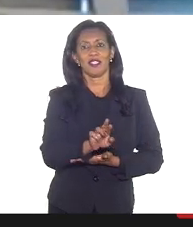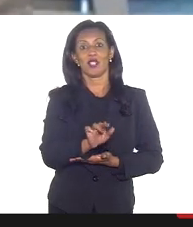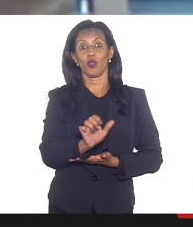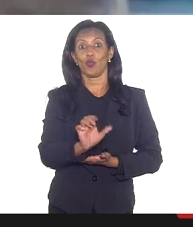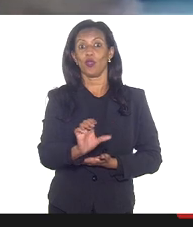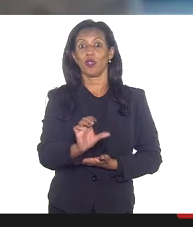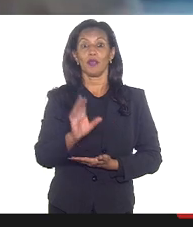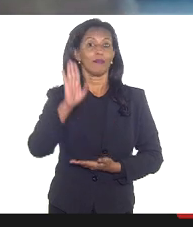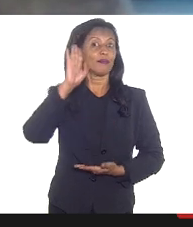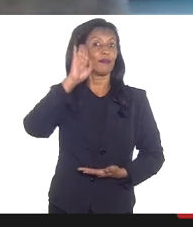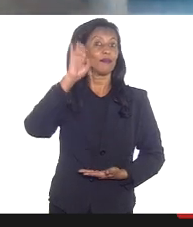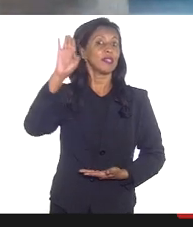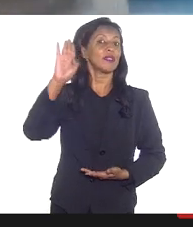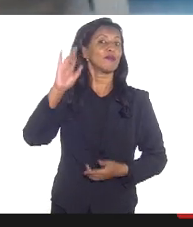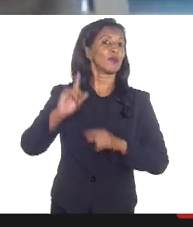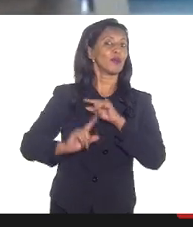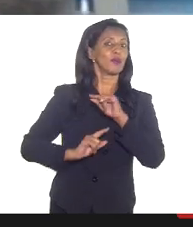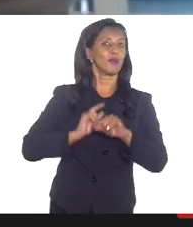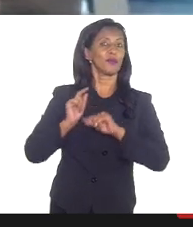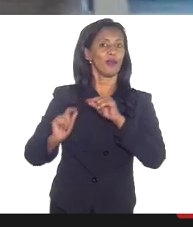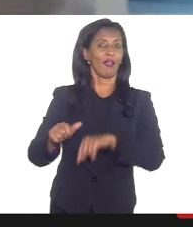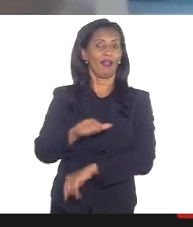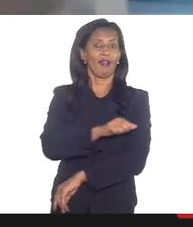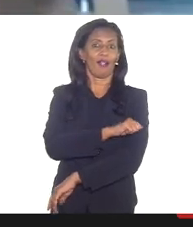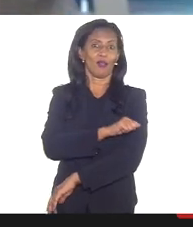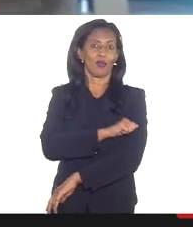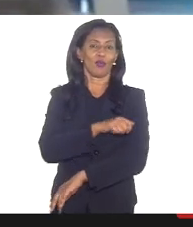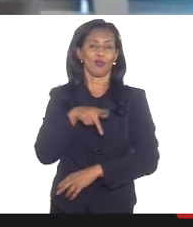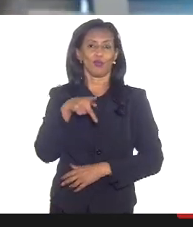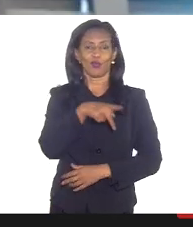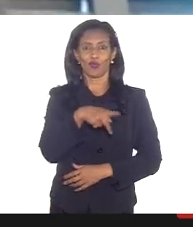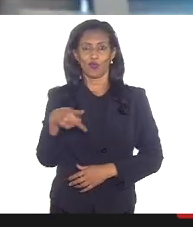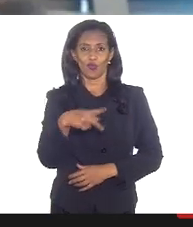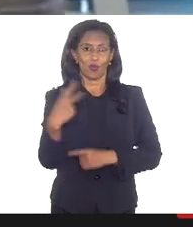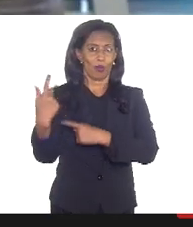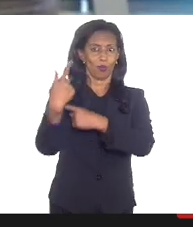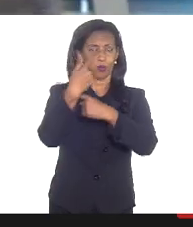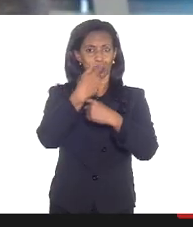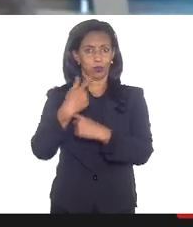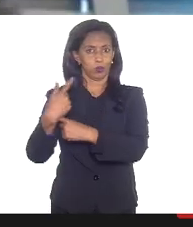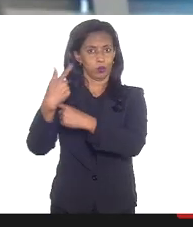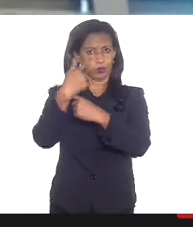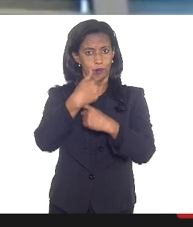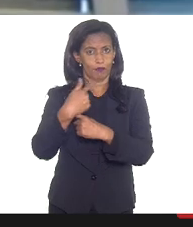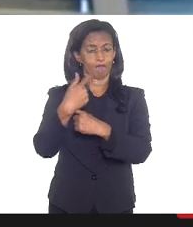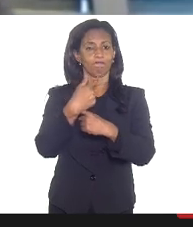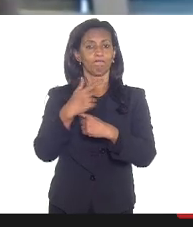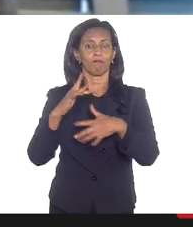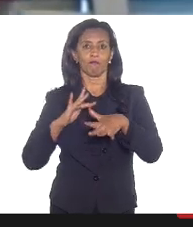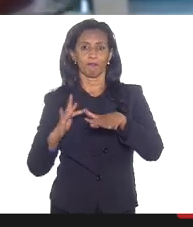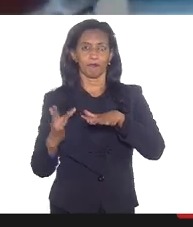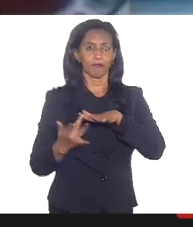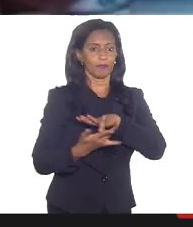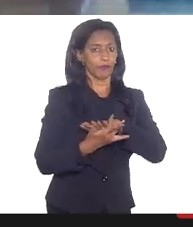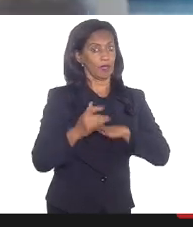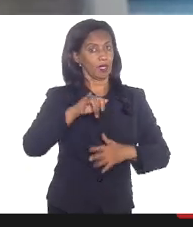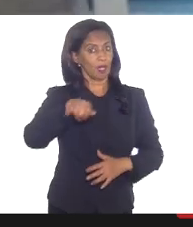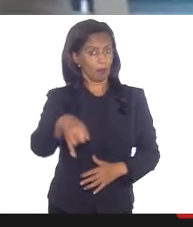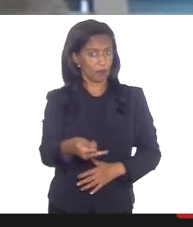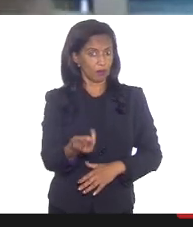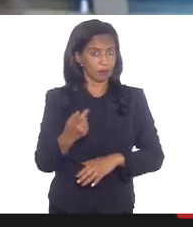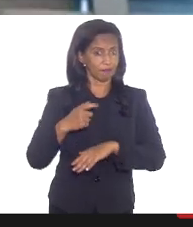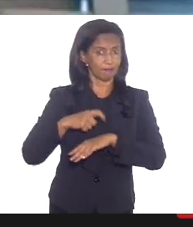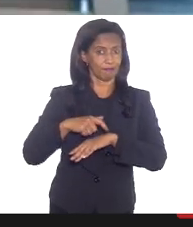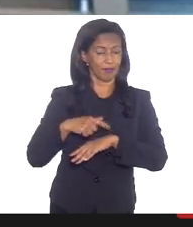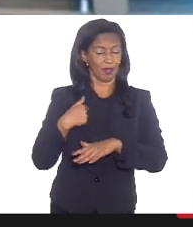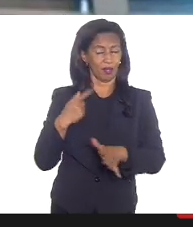estudantes e também os professores que estão nos escutando, estão nos acompanhando pelo YouTube, pelas redes sociais. E aí, aproveitando esse ensejo, eu